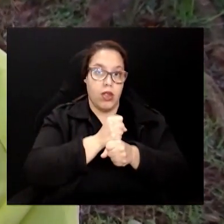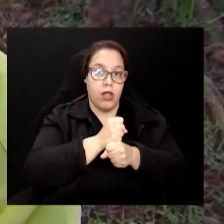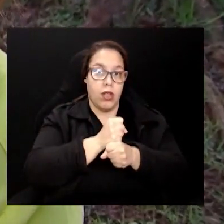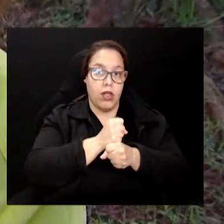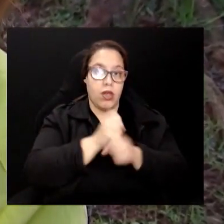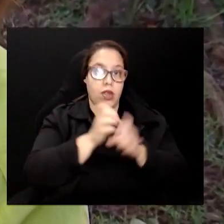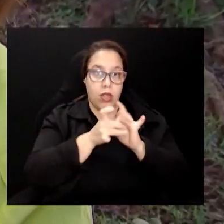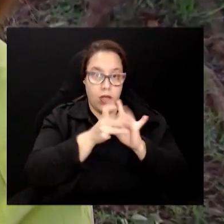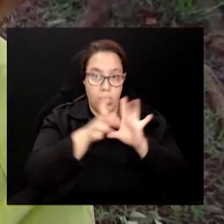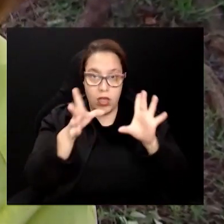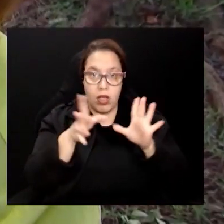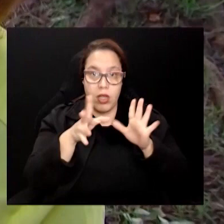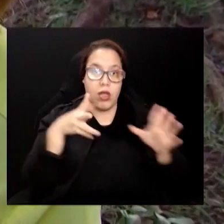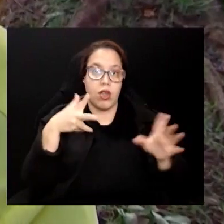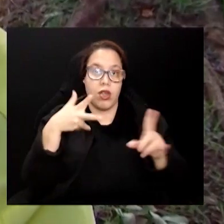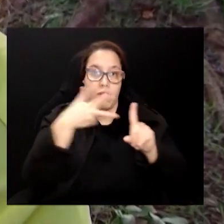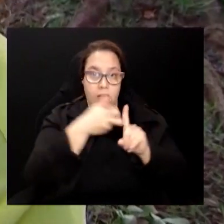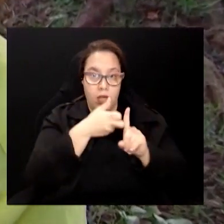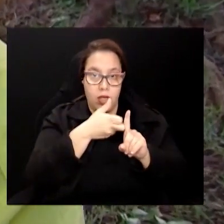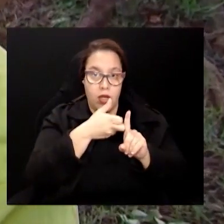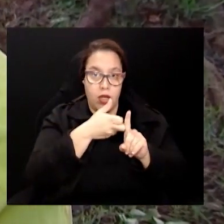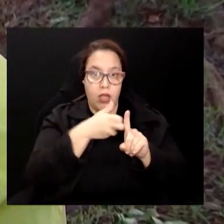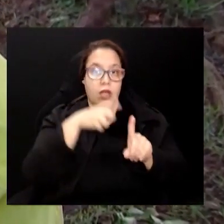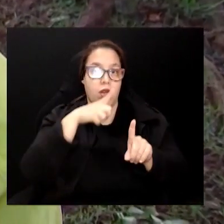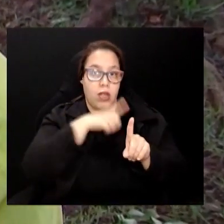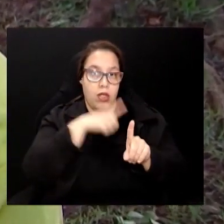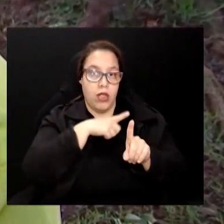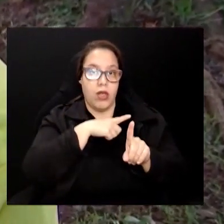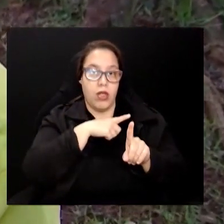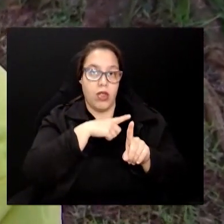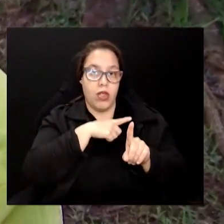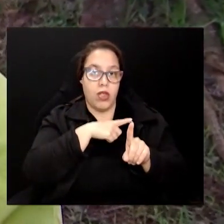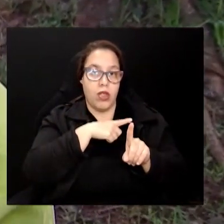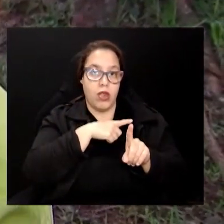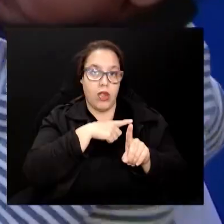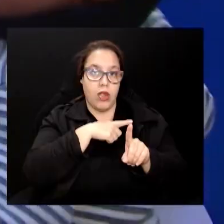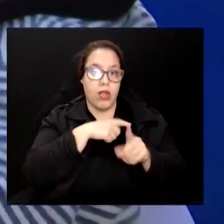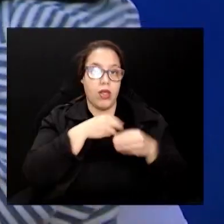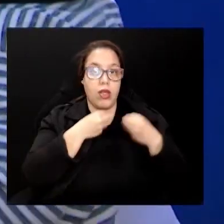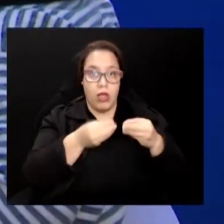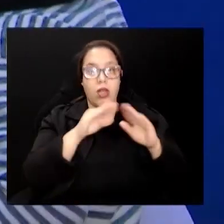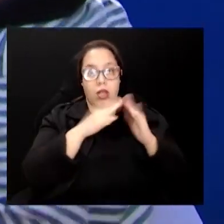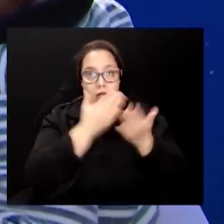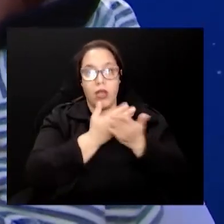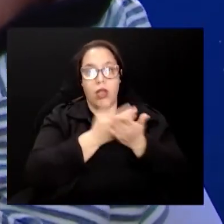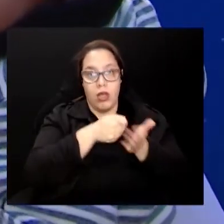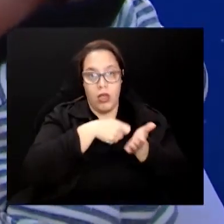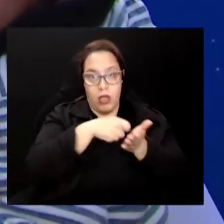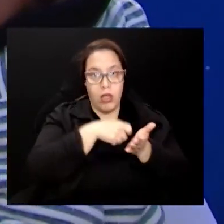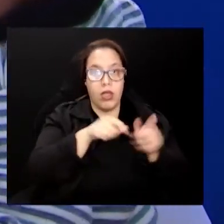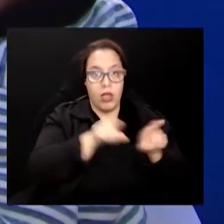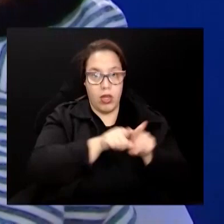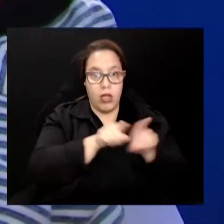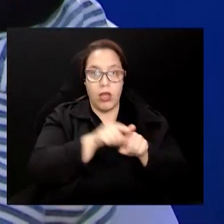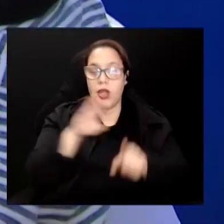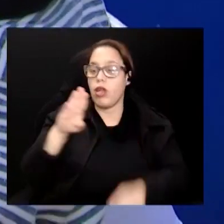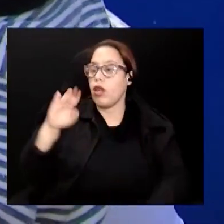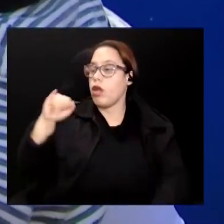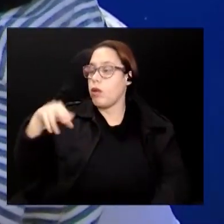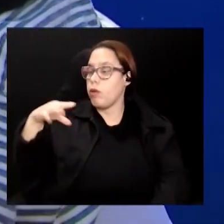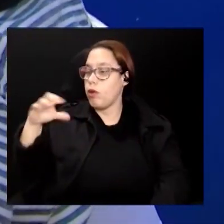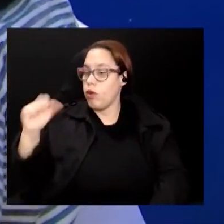vacinações, né? Quando tiver para dar na escola, eu também assinei esse ano. Bianca, você veio aqui trazer o seu filho exatamente para